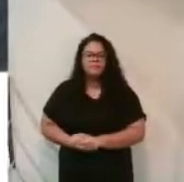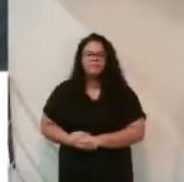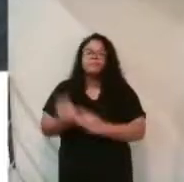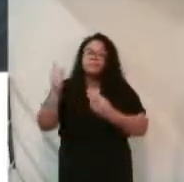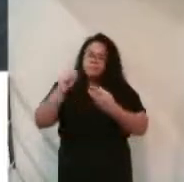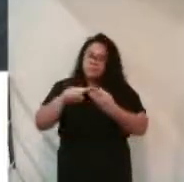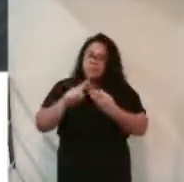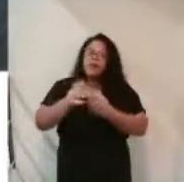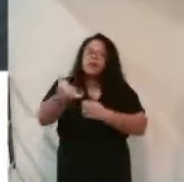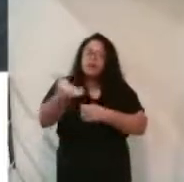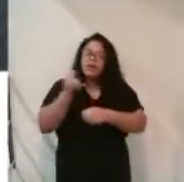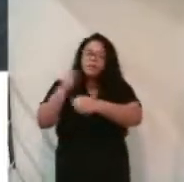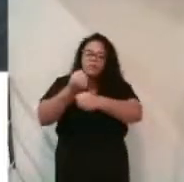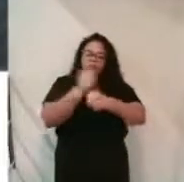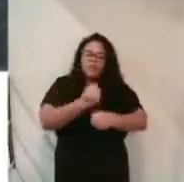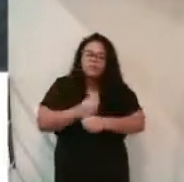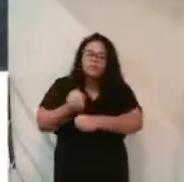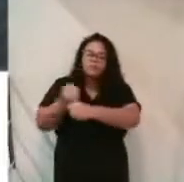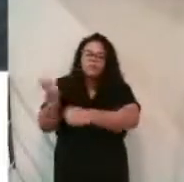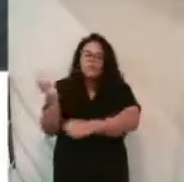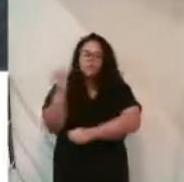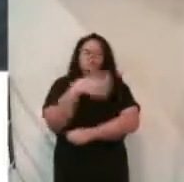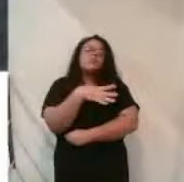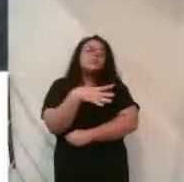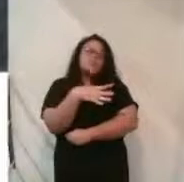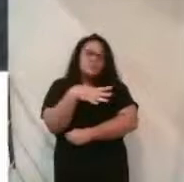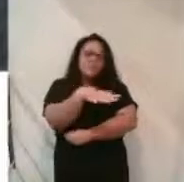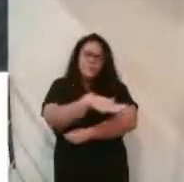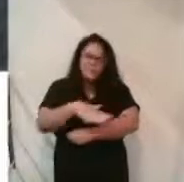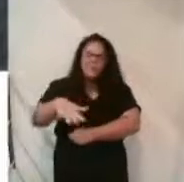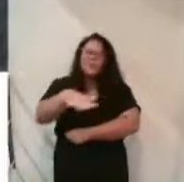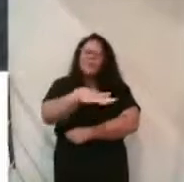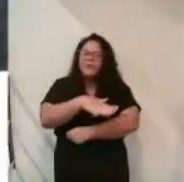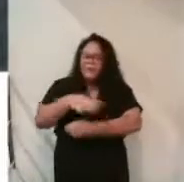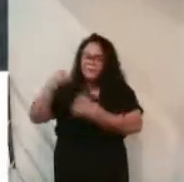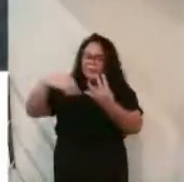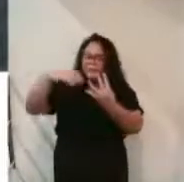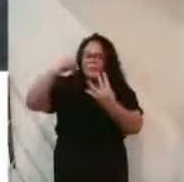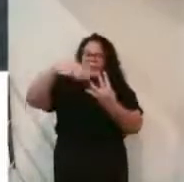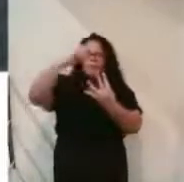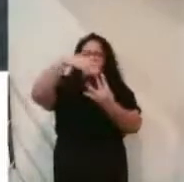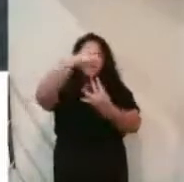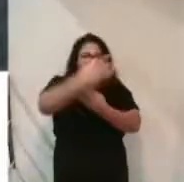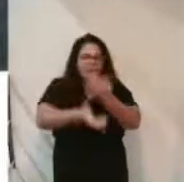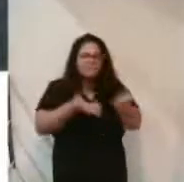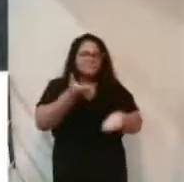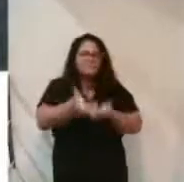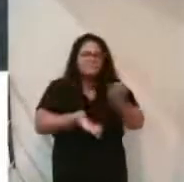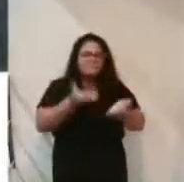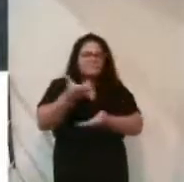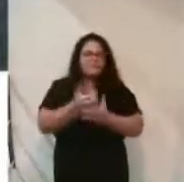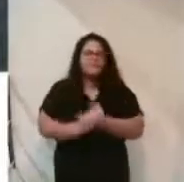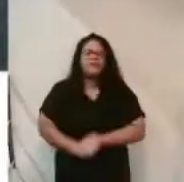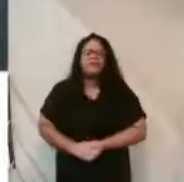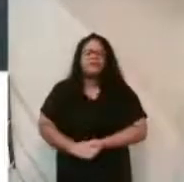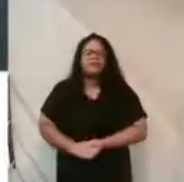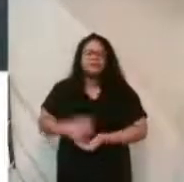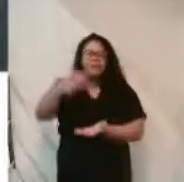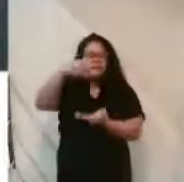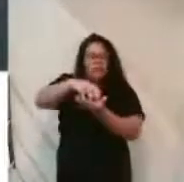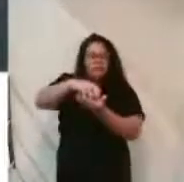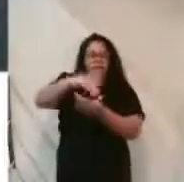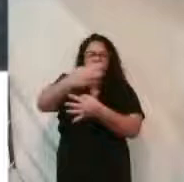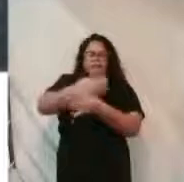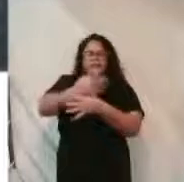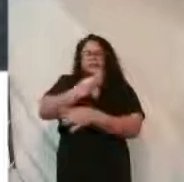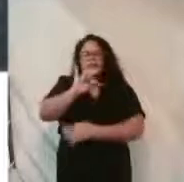no Agreste Setentrional, já chegando ali perto da zona da Mata Norte, ali em Timbaúba. Então, a nossa prioridade, doutora Cristiane,